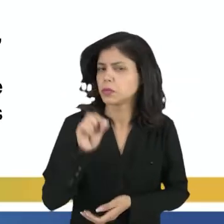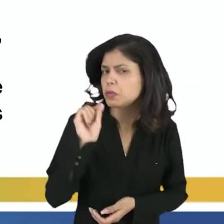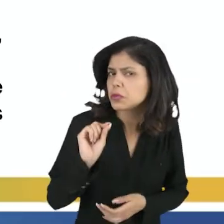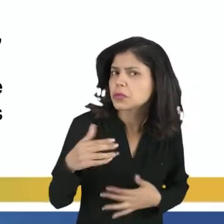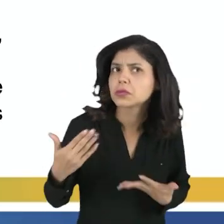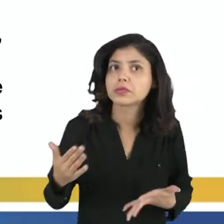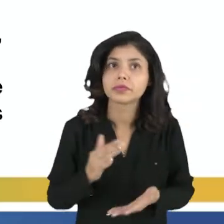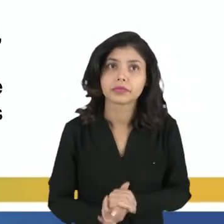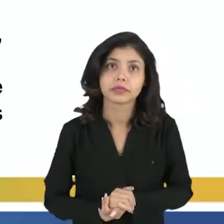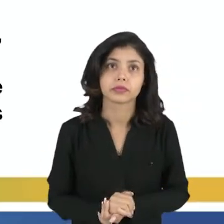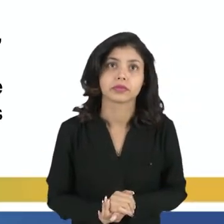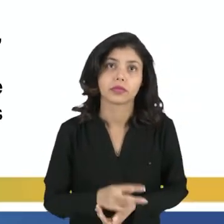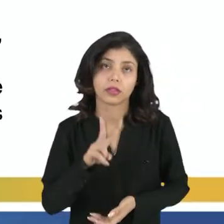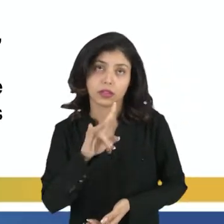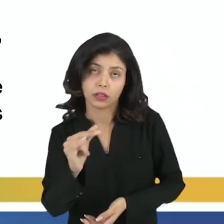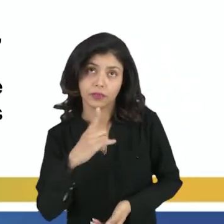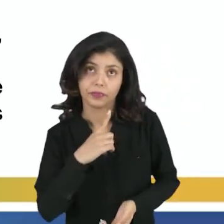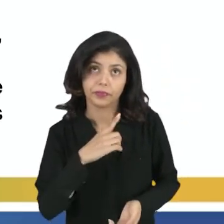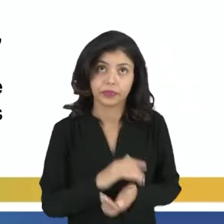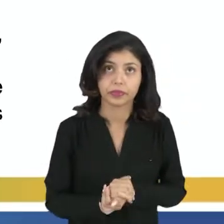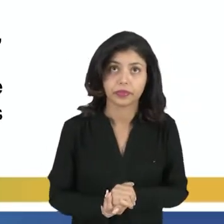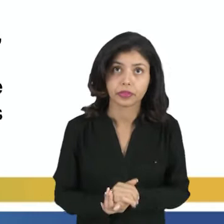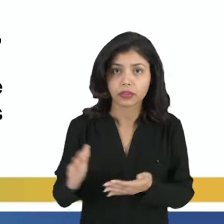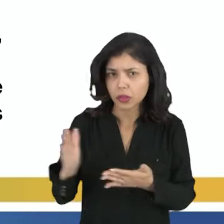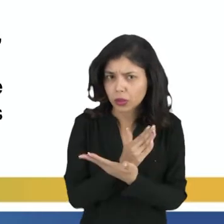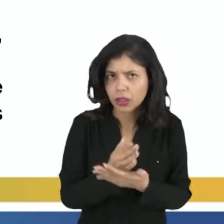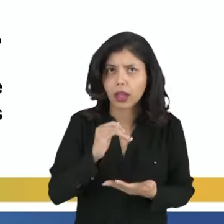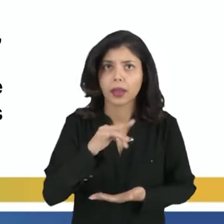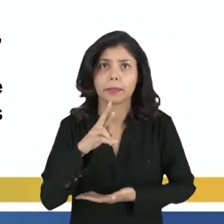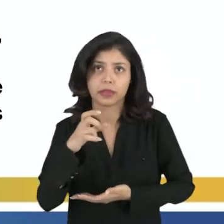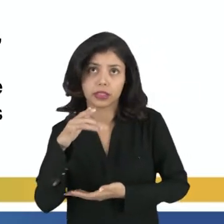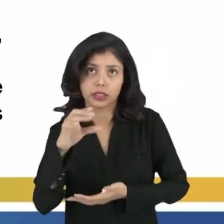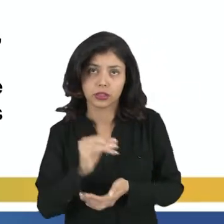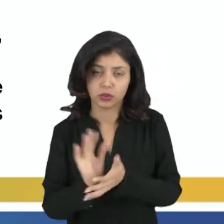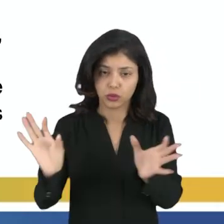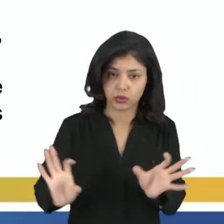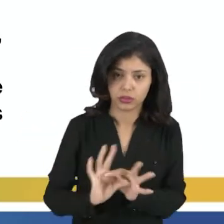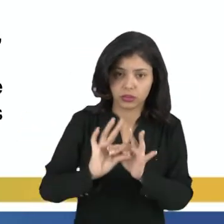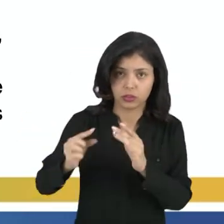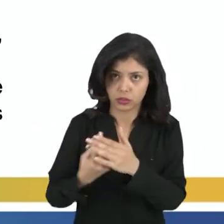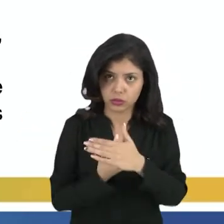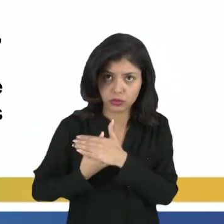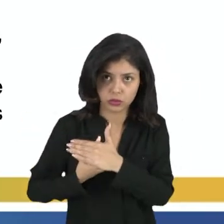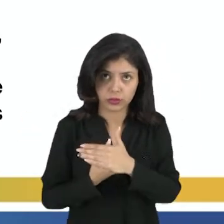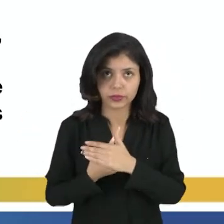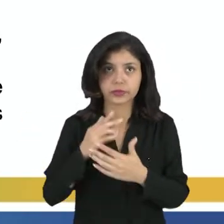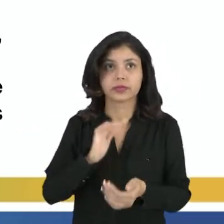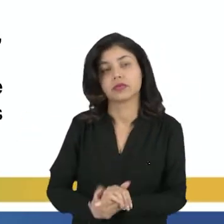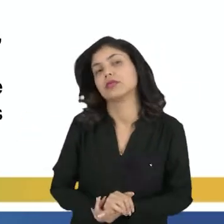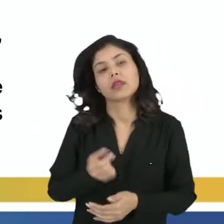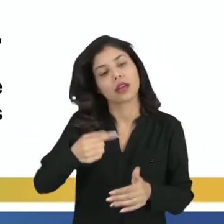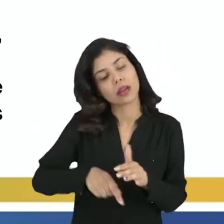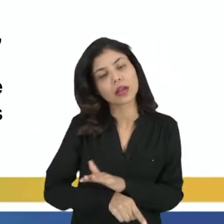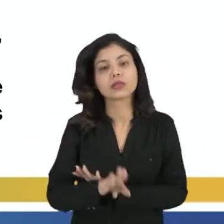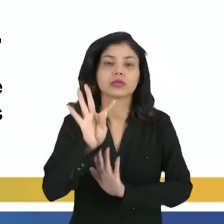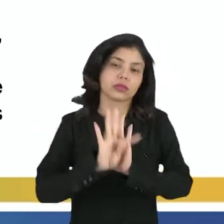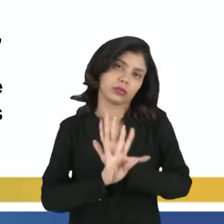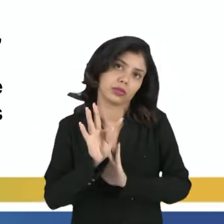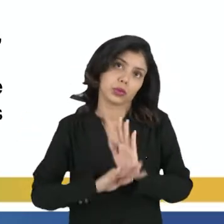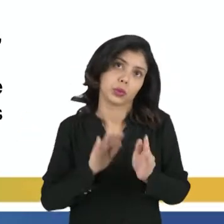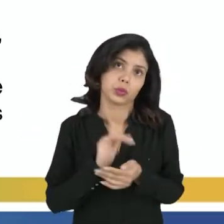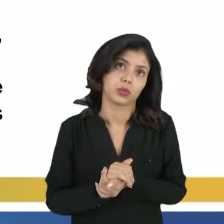seria pressuposição? Vem de pressuposto, algo que está ali implícito, escondido ali dentro do texto,